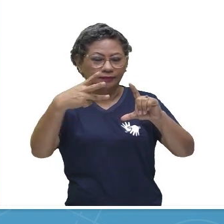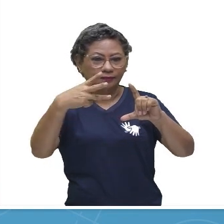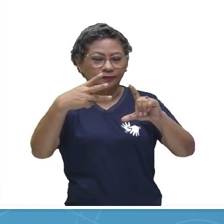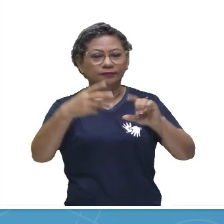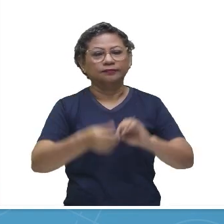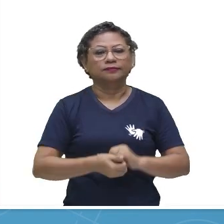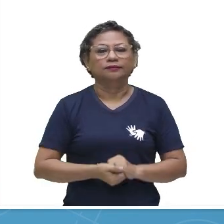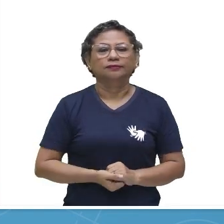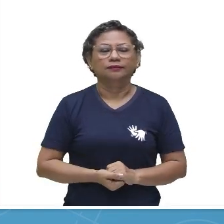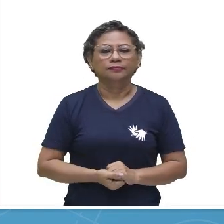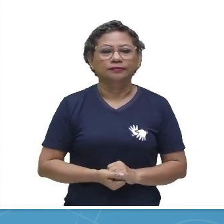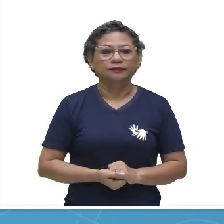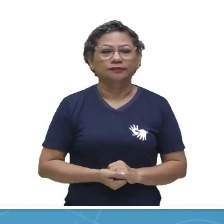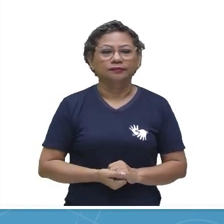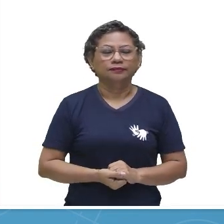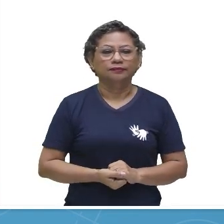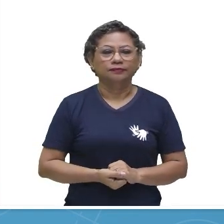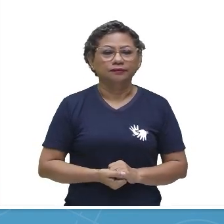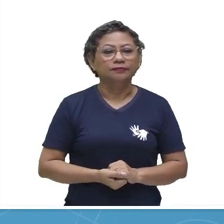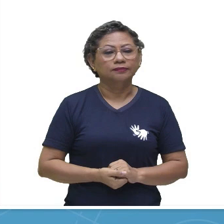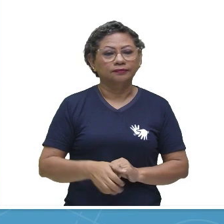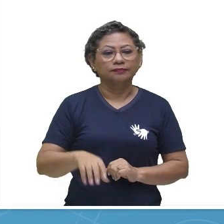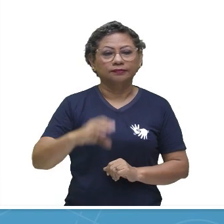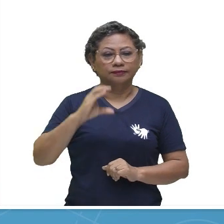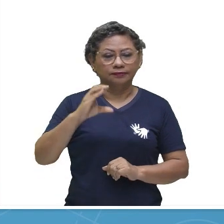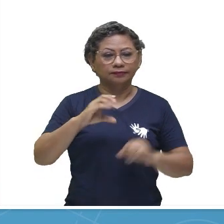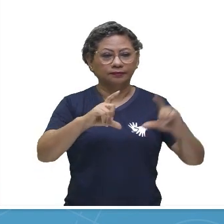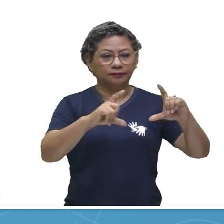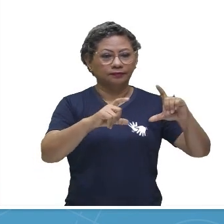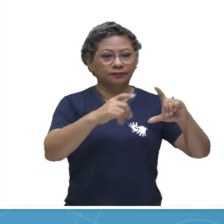apenas 3. O mesmo acontece na letra C. Invertemos a base,